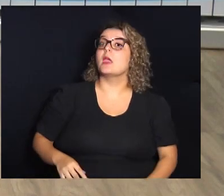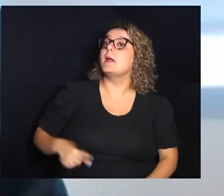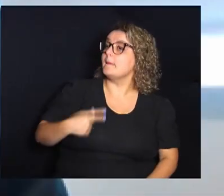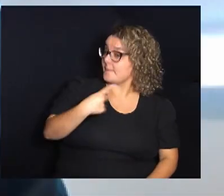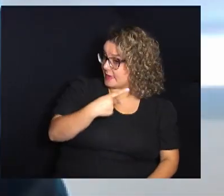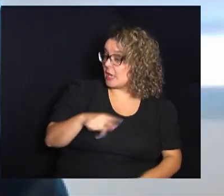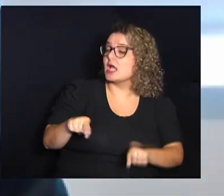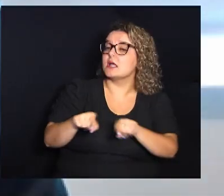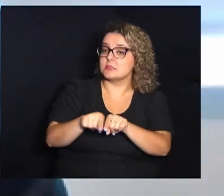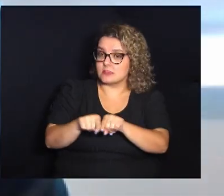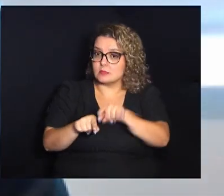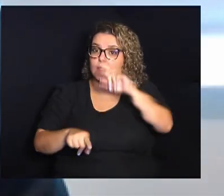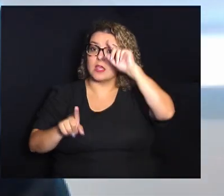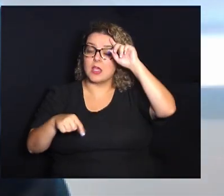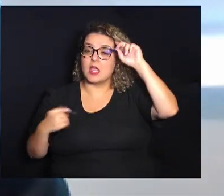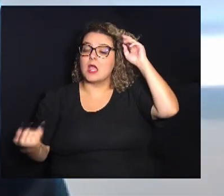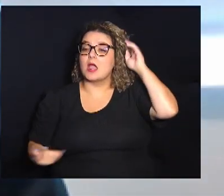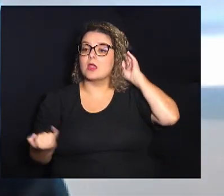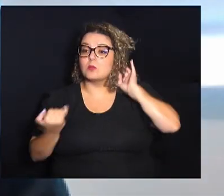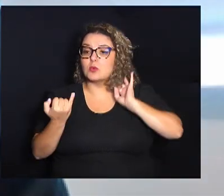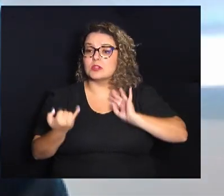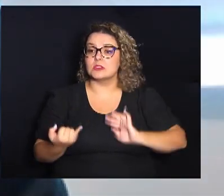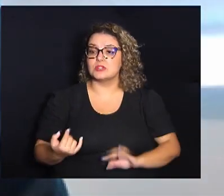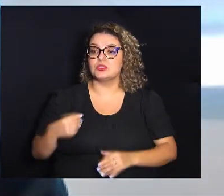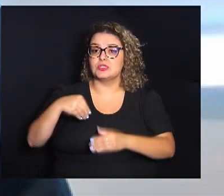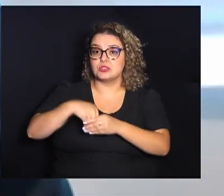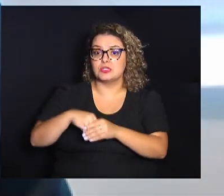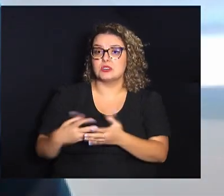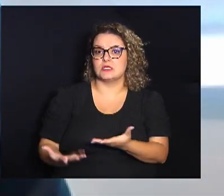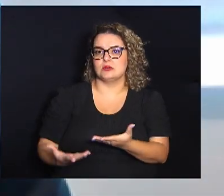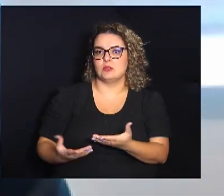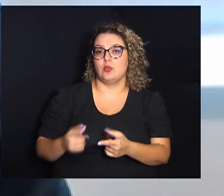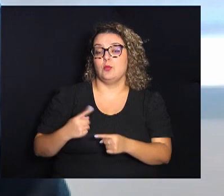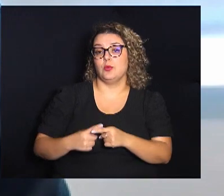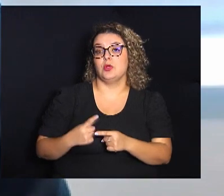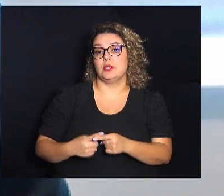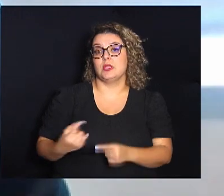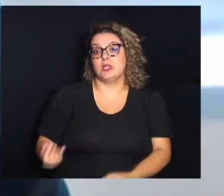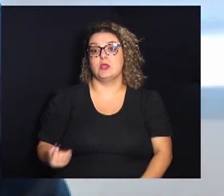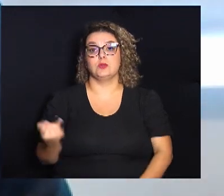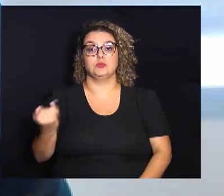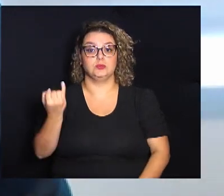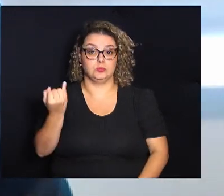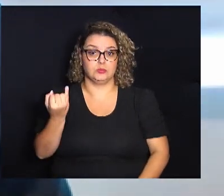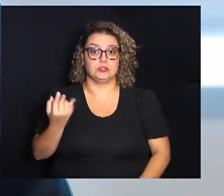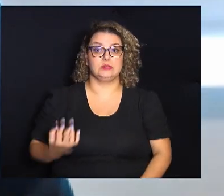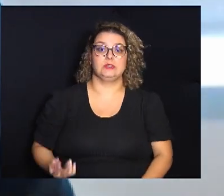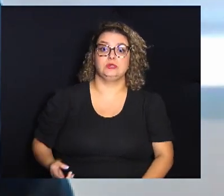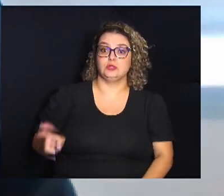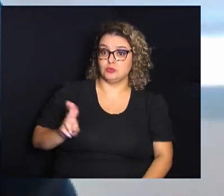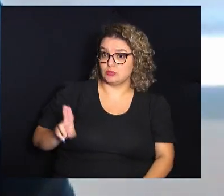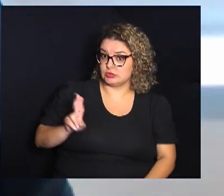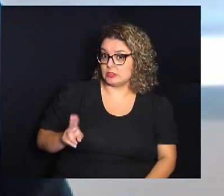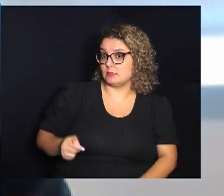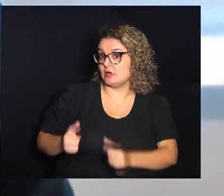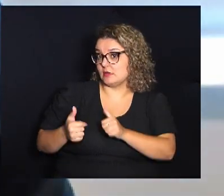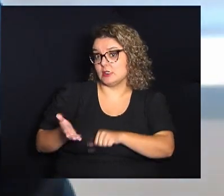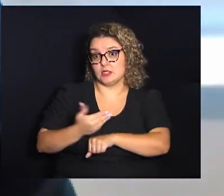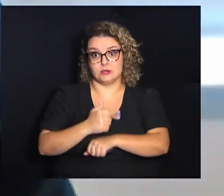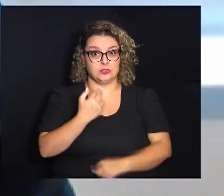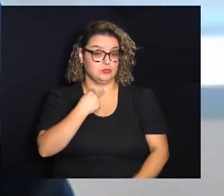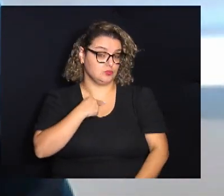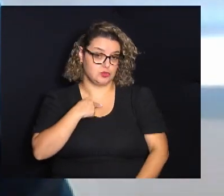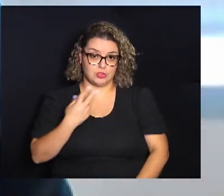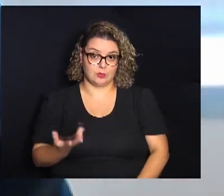É importante que elas estejam aqui porque elas vão poder usufruir de alguns benefícios que antes não poderiam, como a